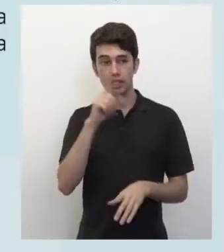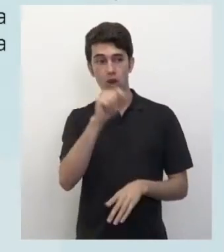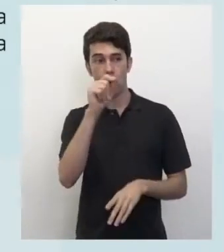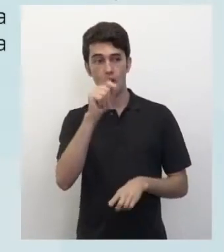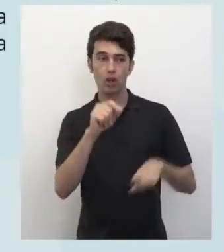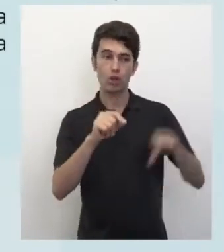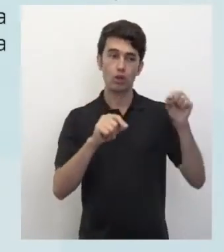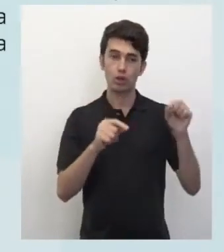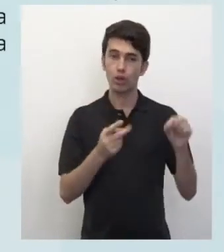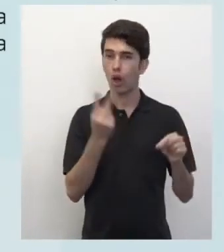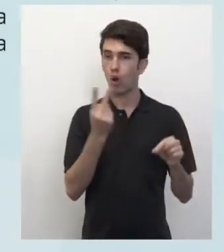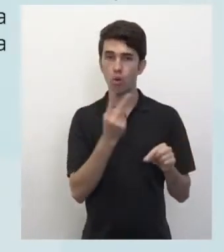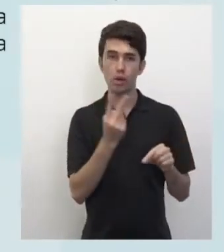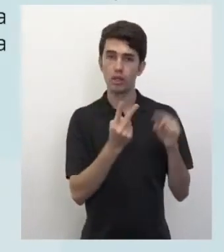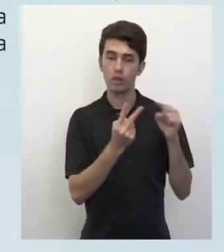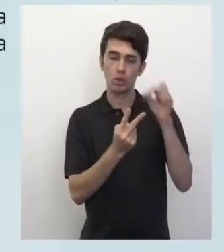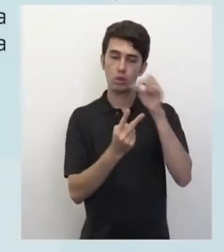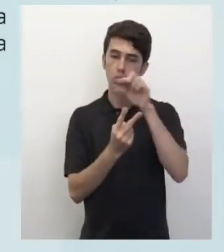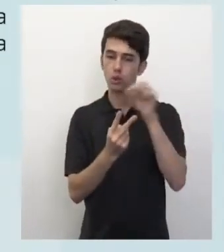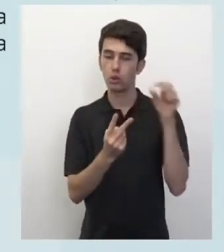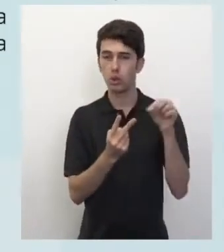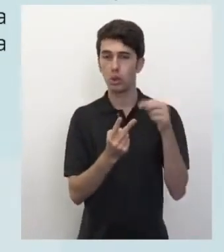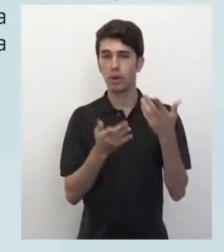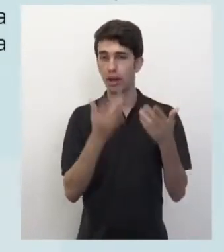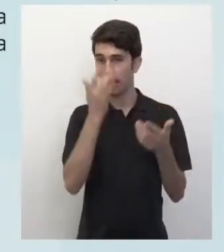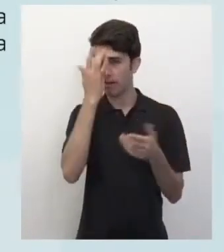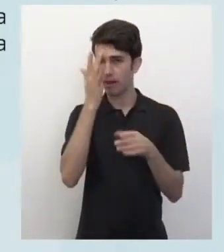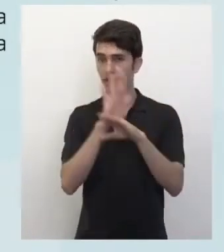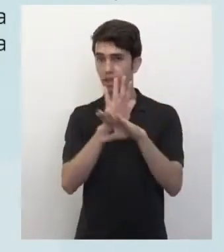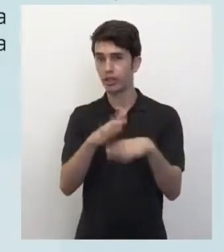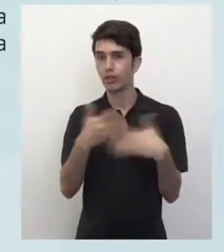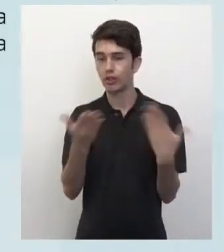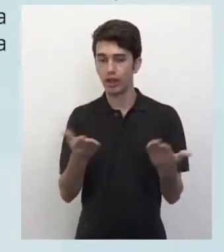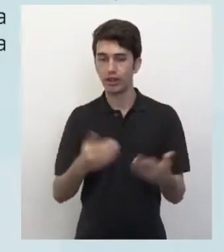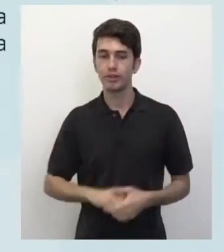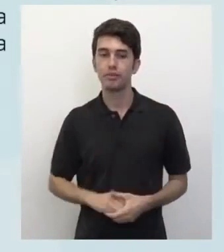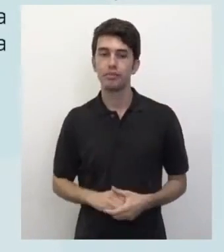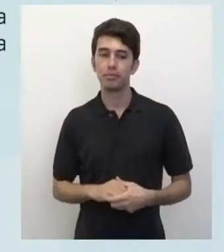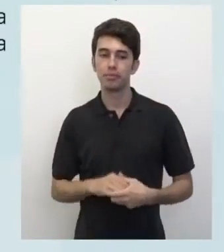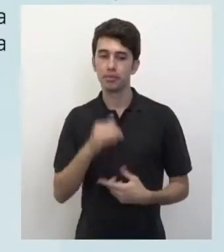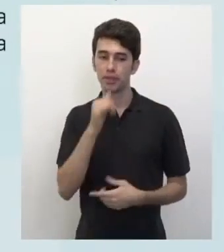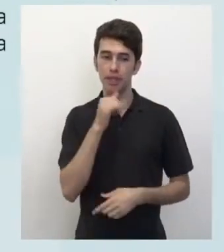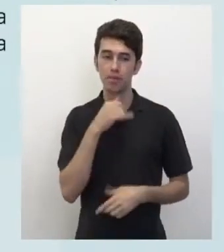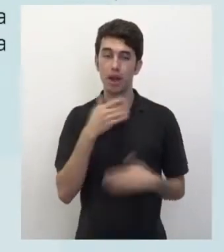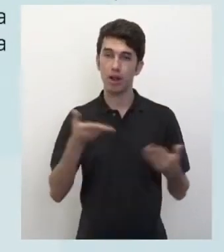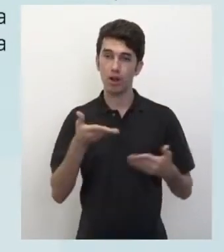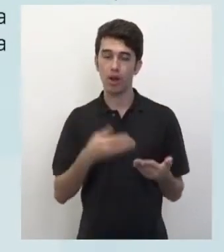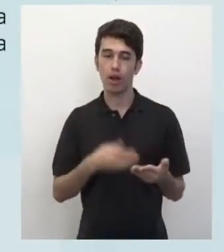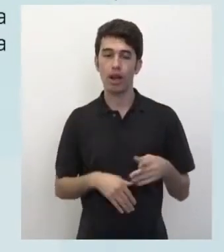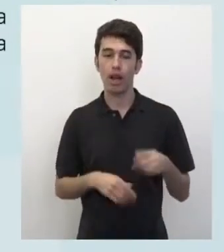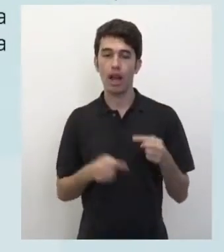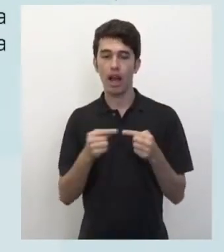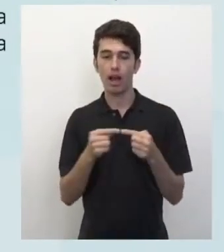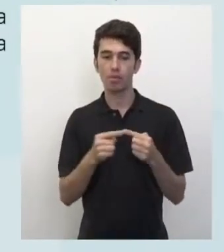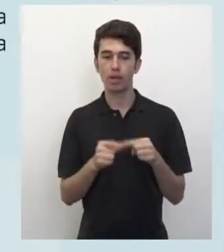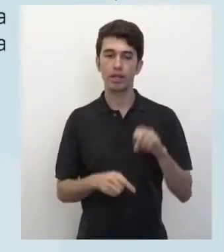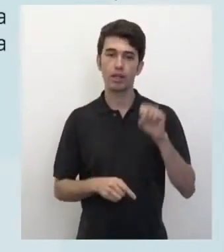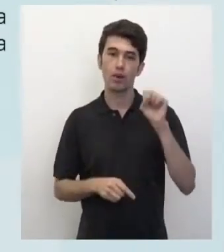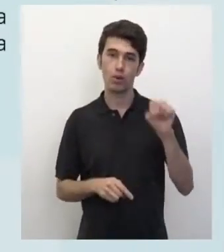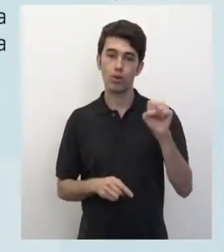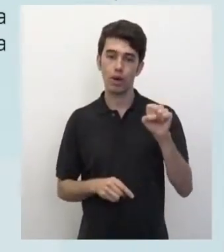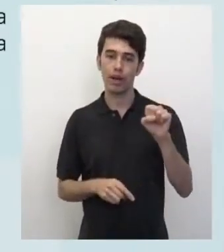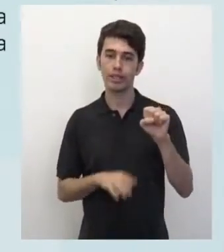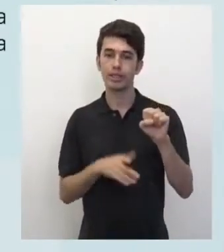né? Facilita os caminhos. No caso aqui, é mais interessante para a gente utilizar qual? A que deixa o espaço